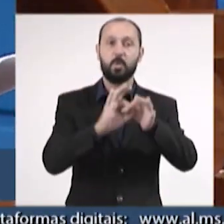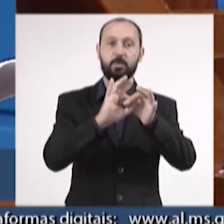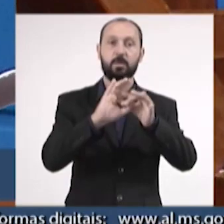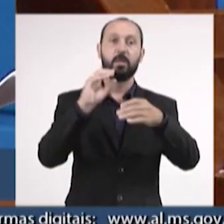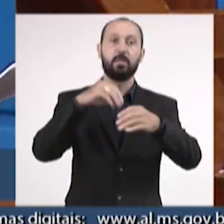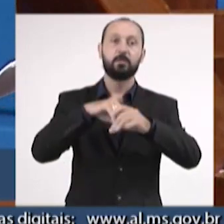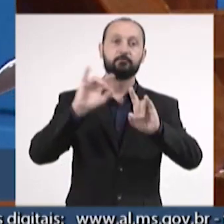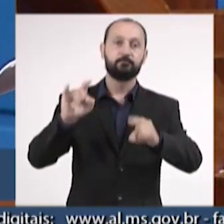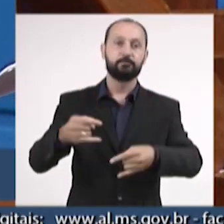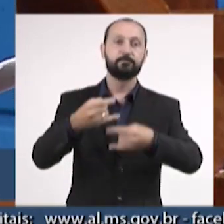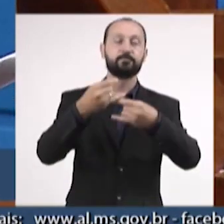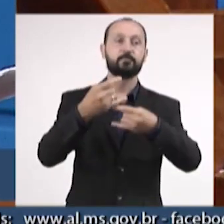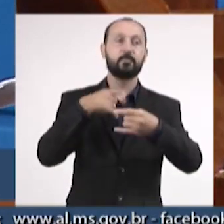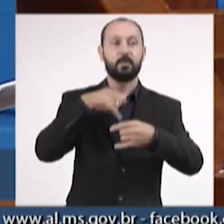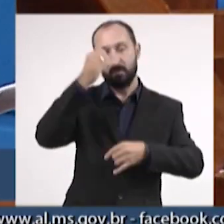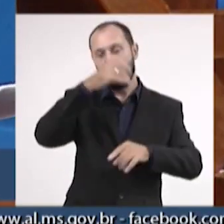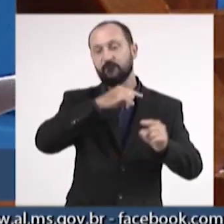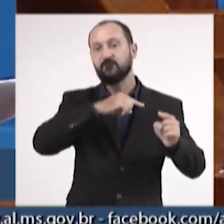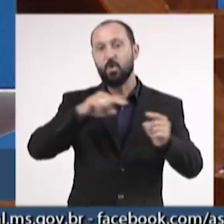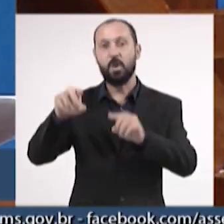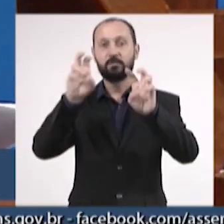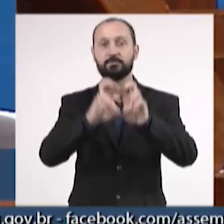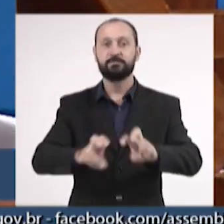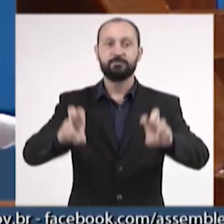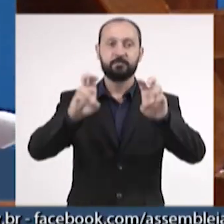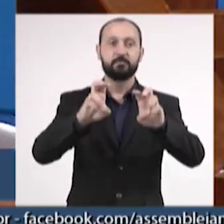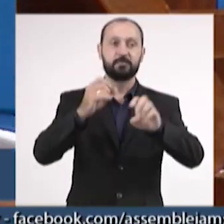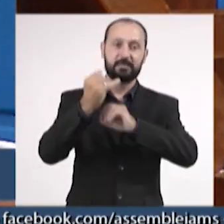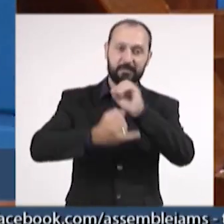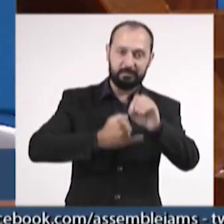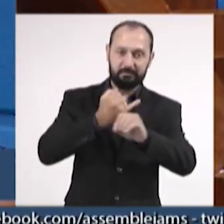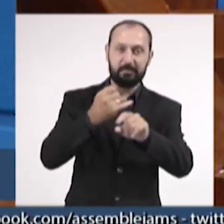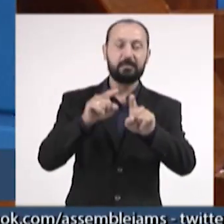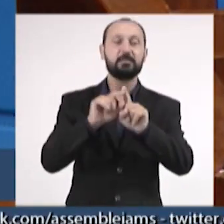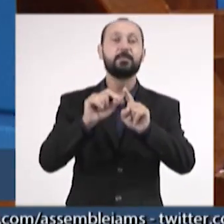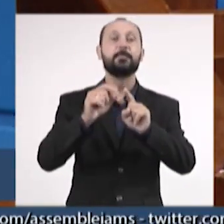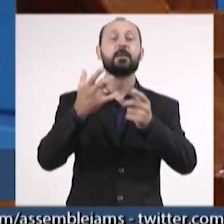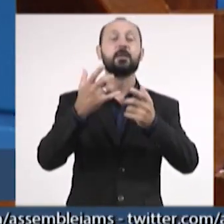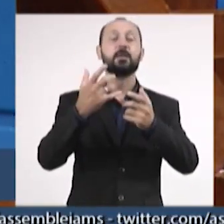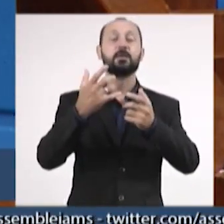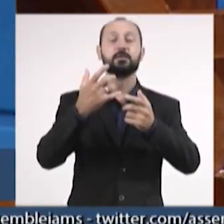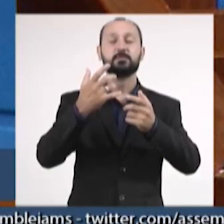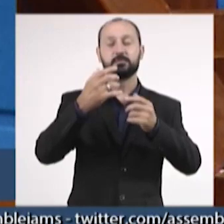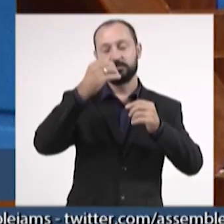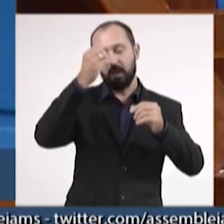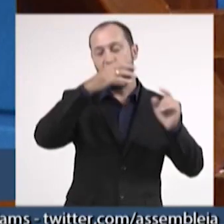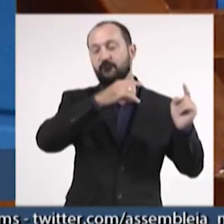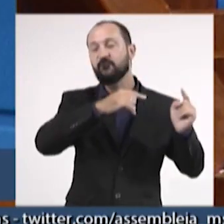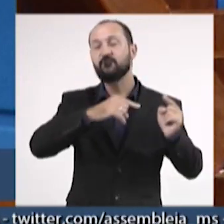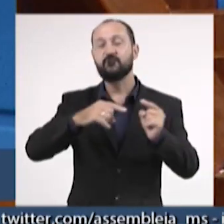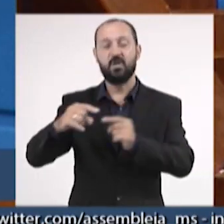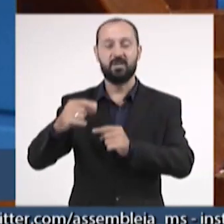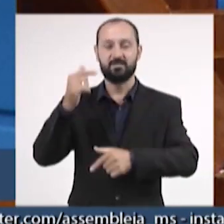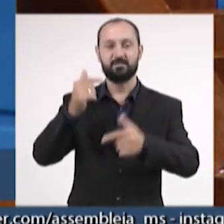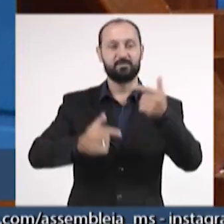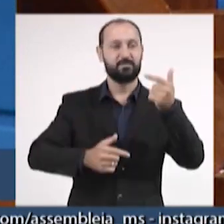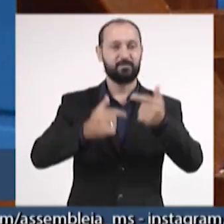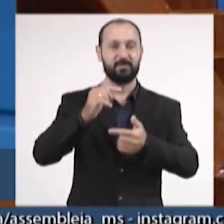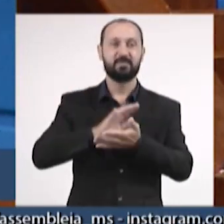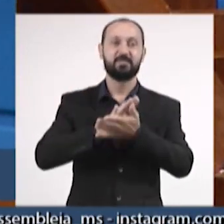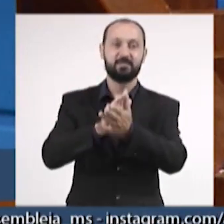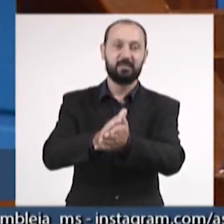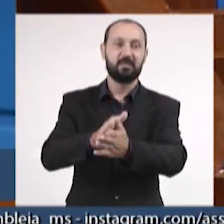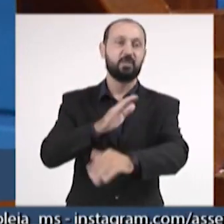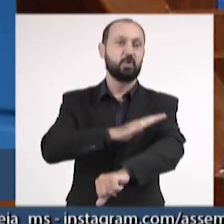plataformas digitais, a violência online e da política e da violência política de gênero e raça. Também